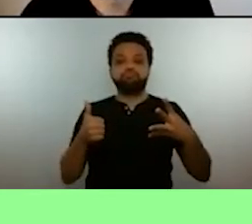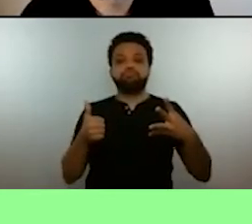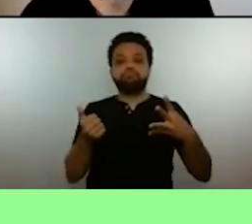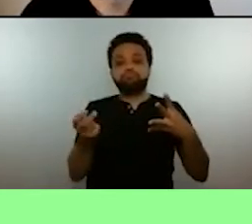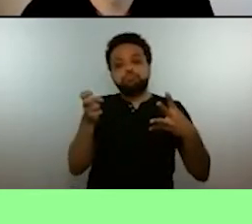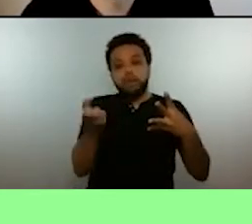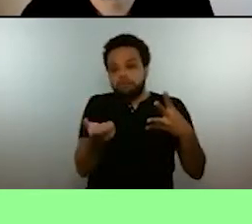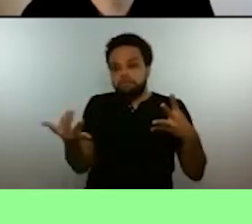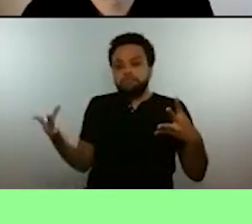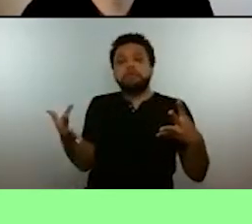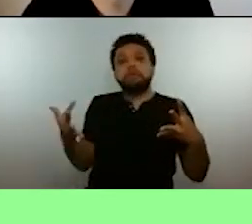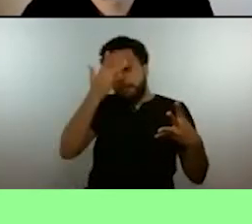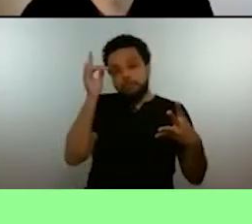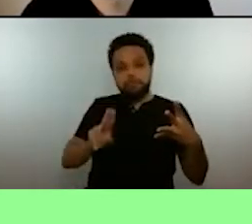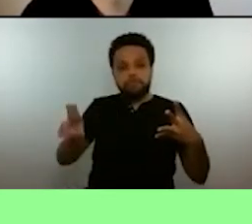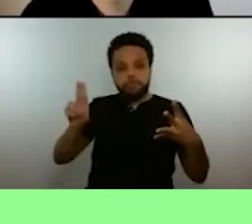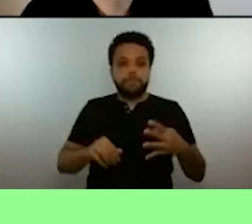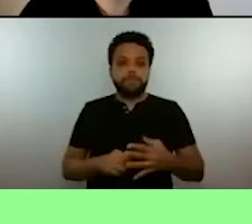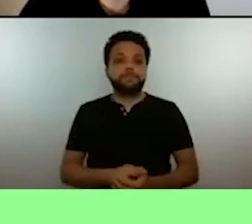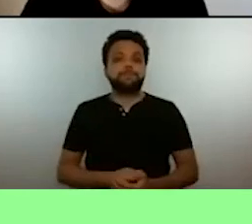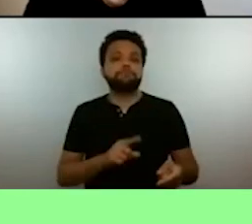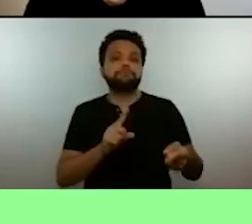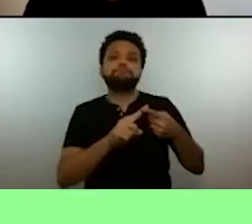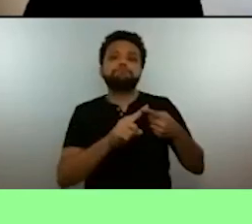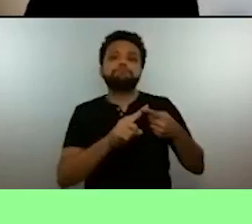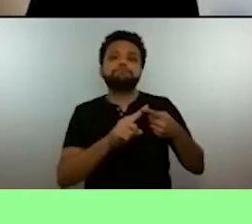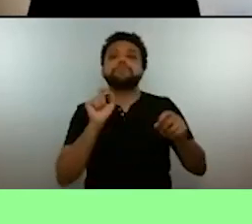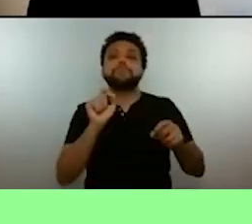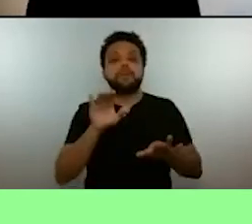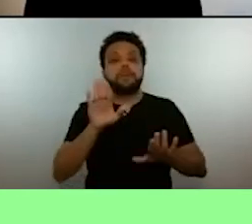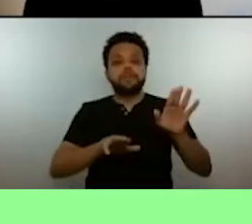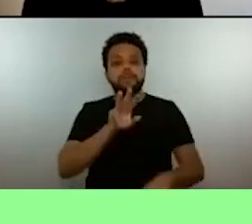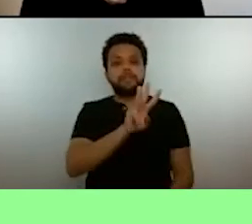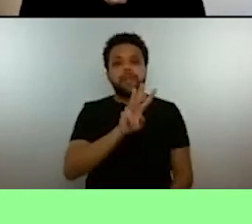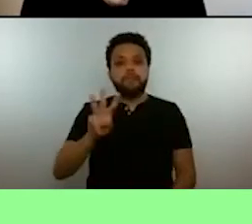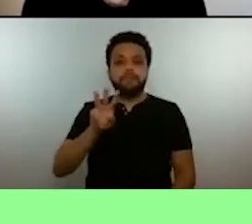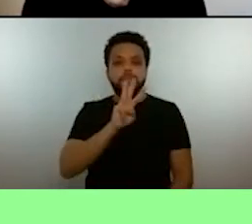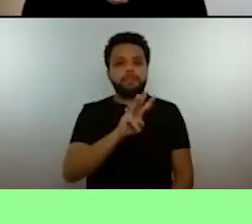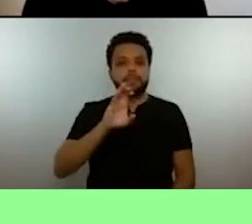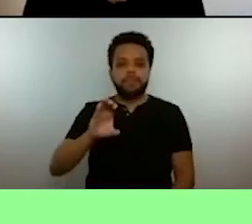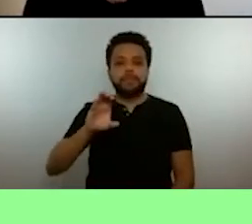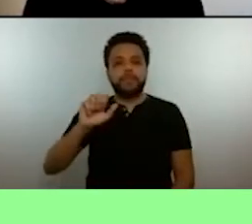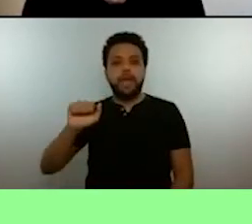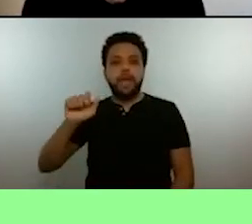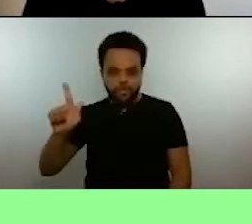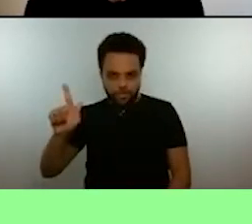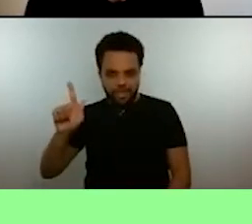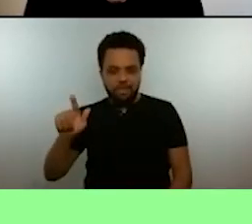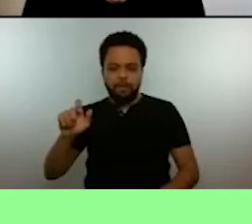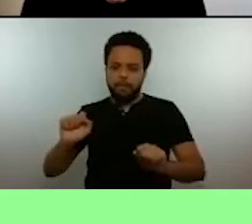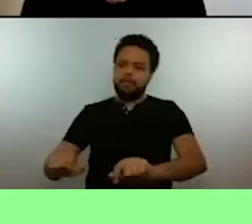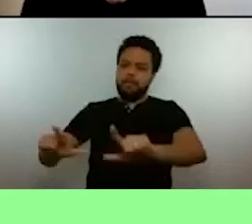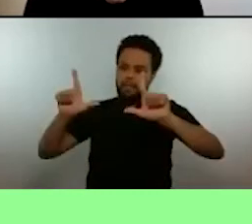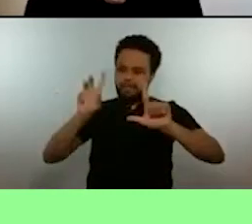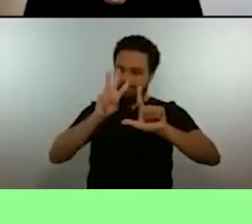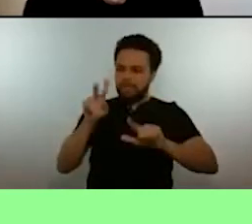né? Quem já leu ali o site da WCAG é muito complicado, você desiste. Ai, não dá